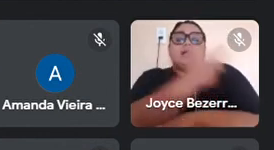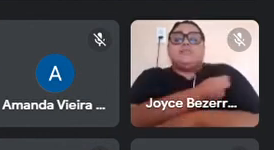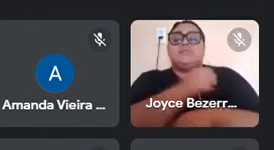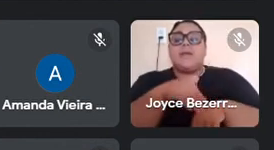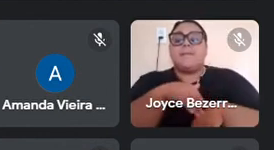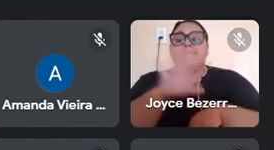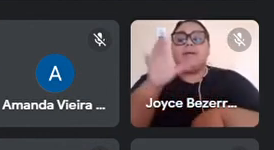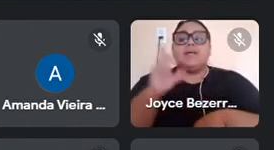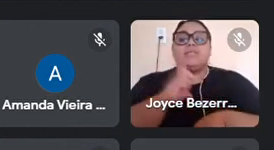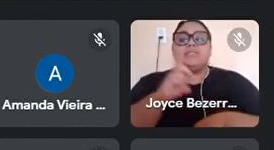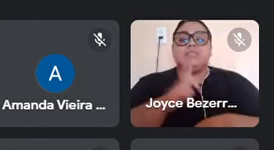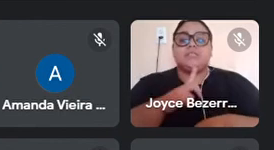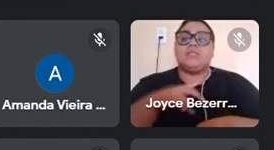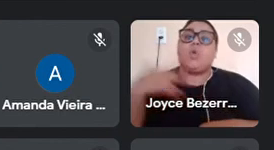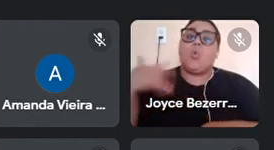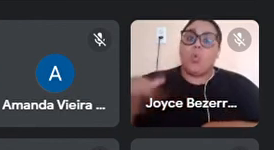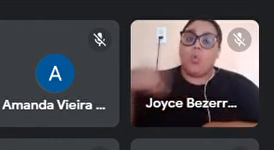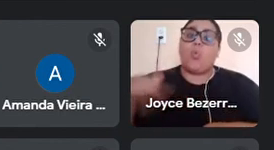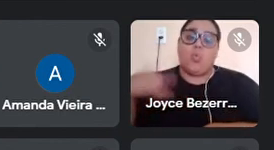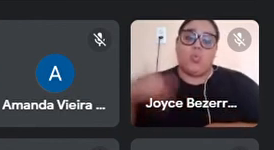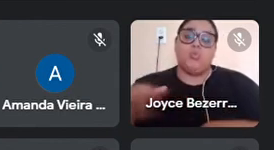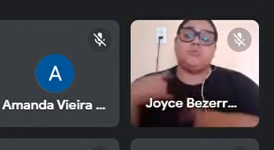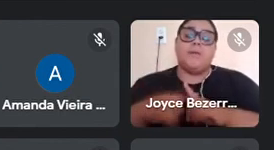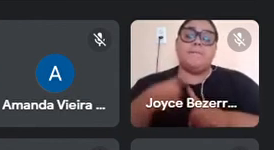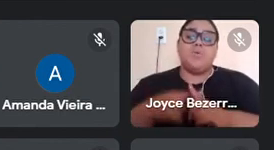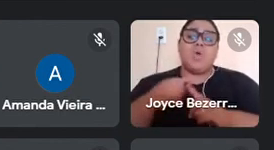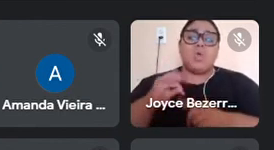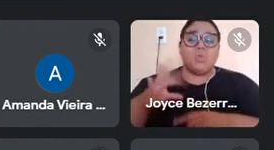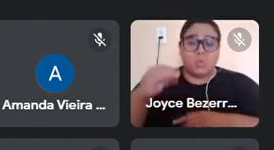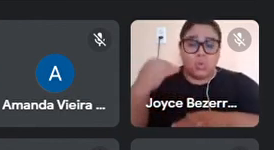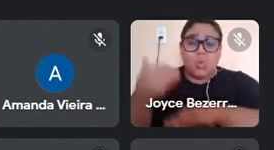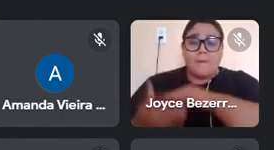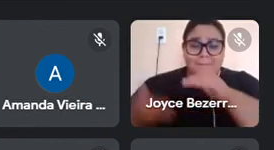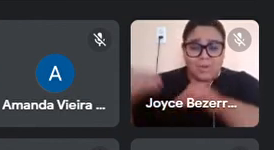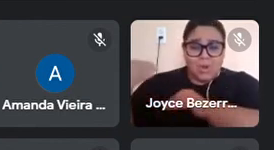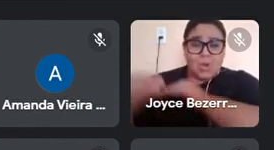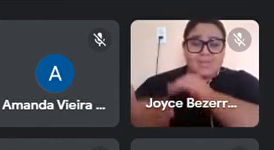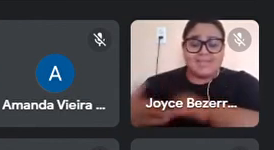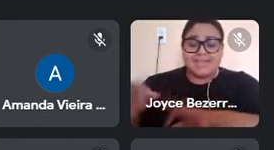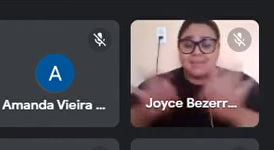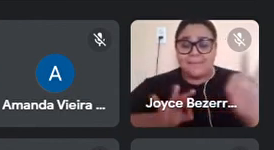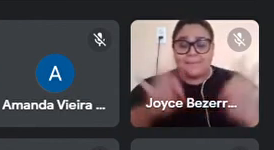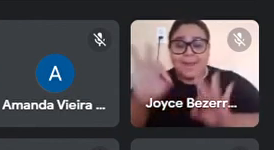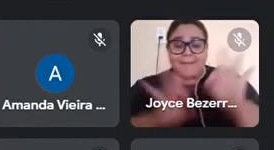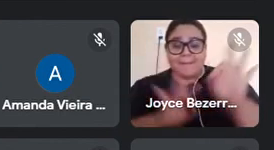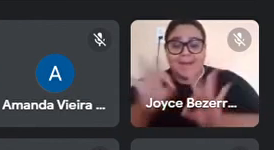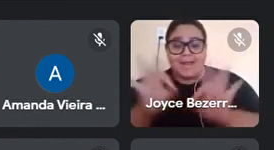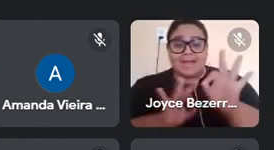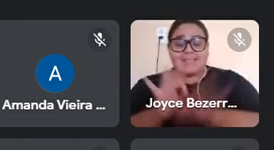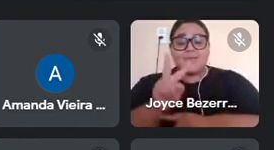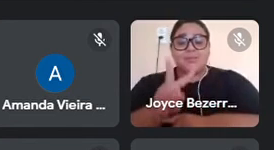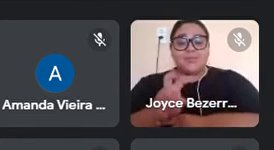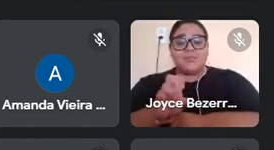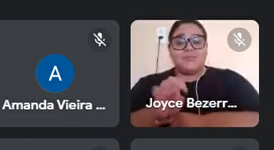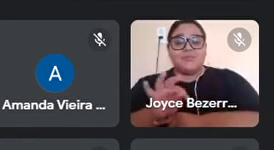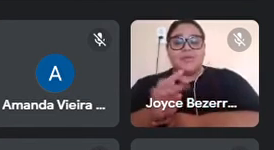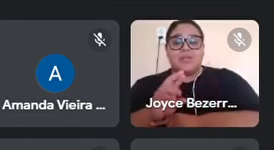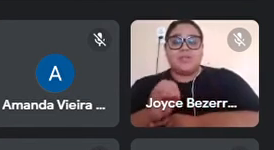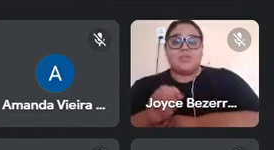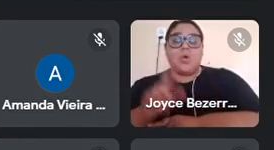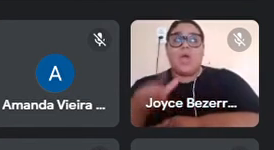maior custo, né? Porque todo esse processo de preparação do vetor, ele tem um custo muito elevado.